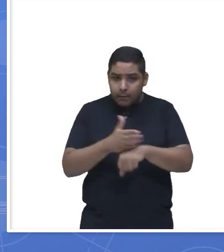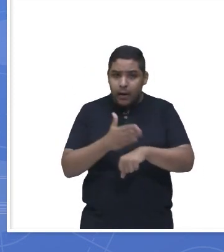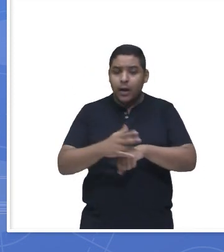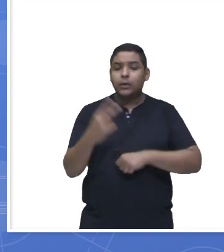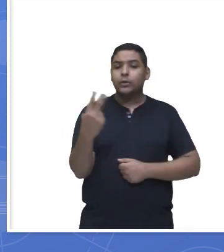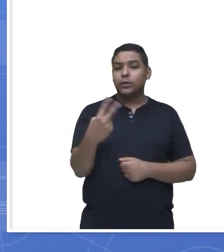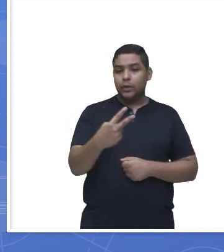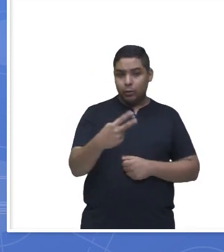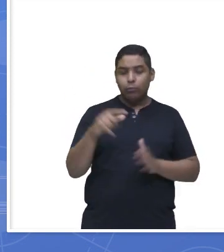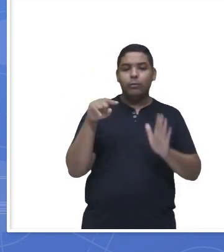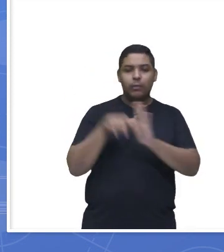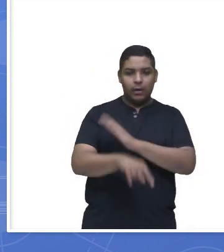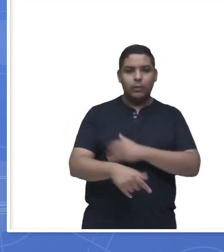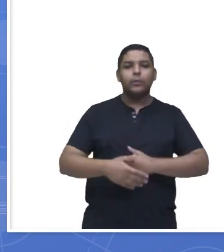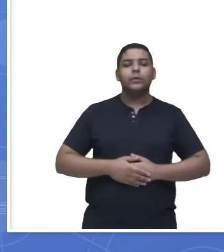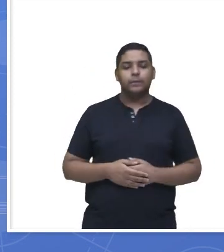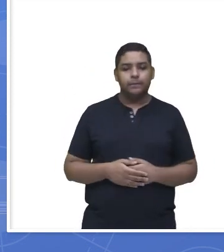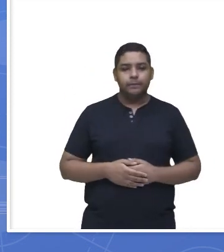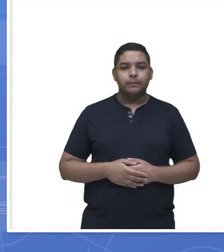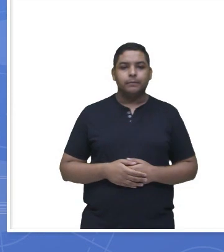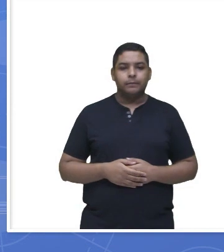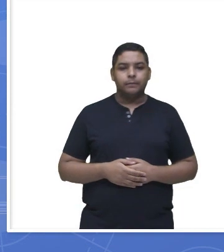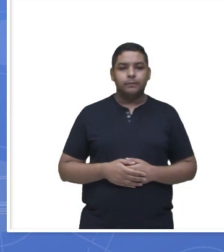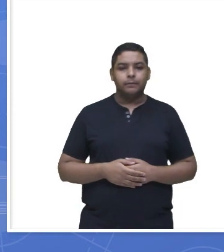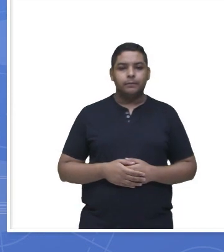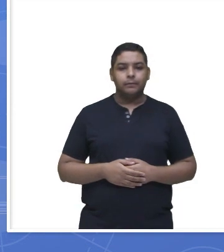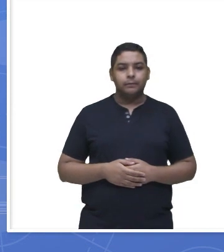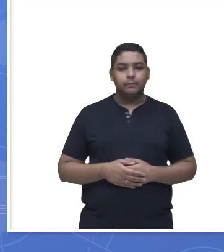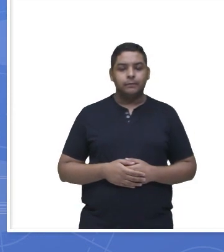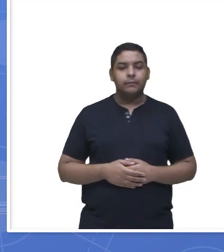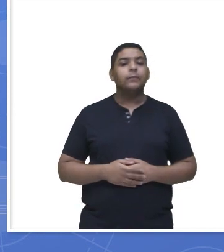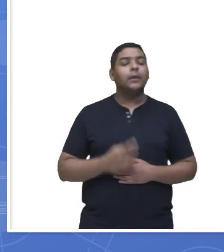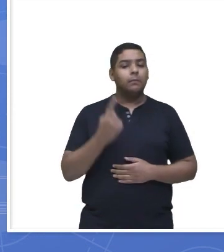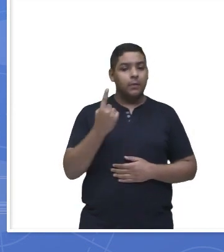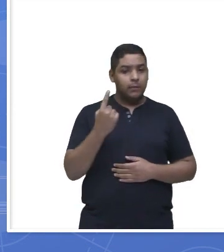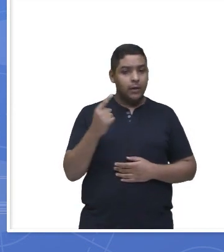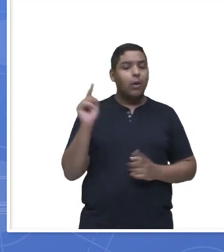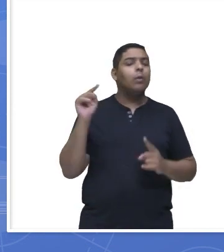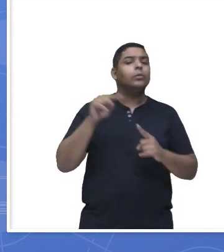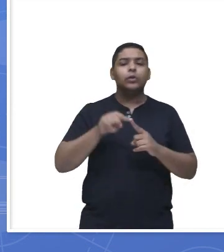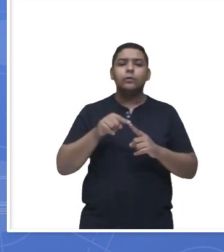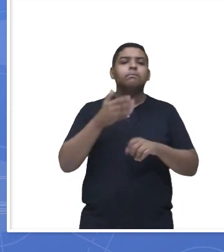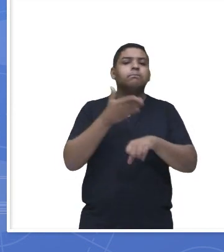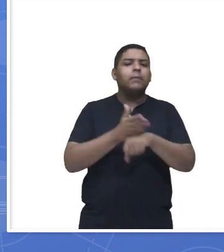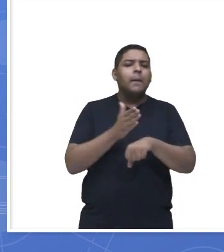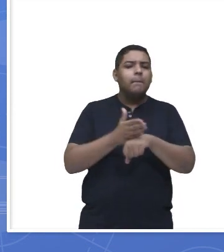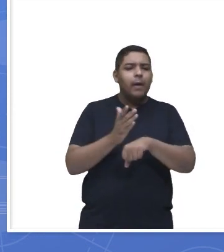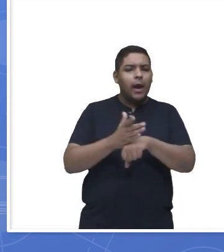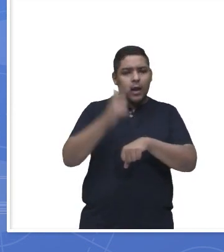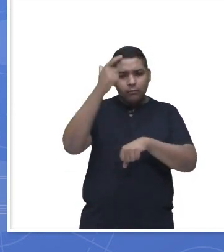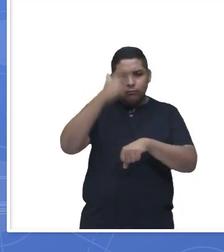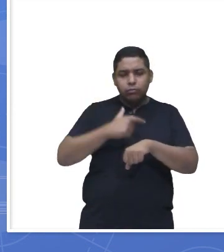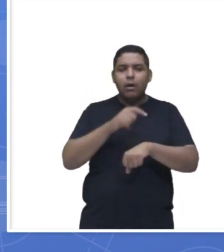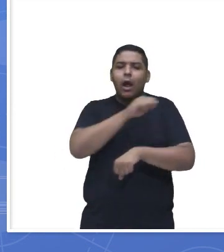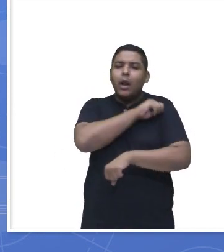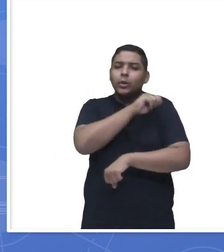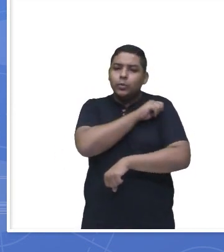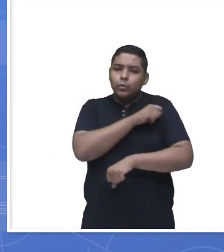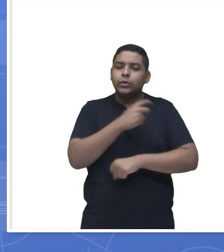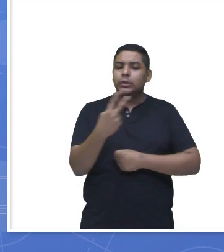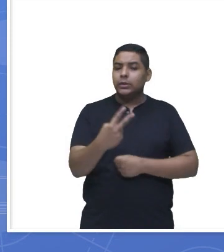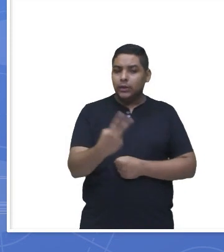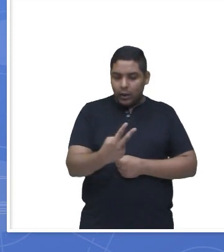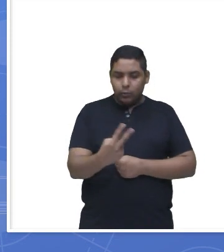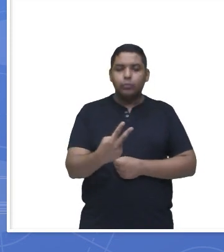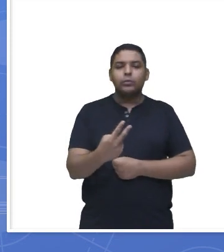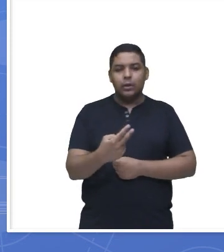segunda questão. Então, a primeira questão que nós temos, ela tem o objetivo de prepará-lo para a segunda questão. Então, nós